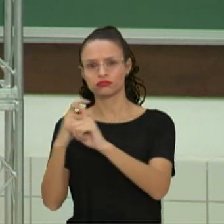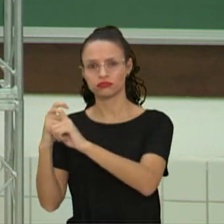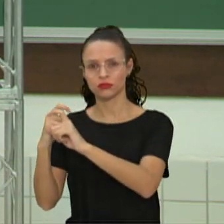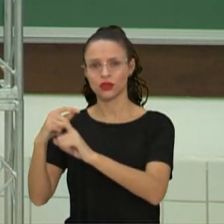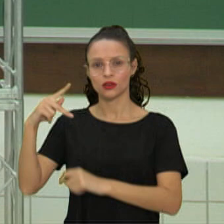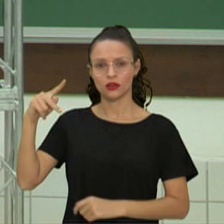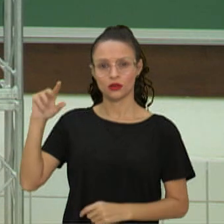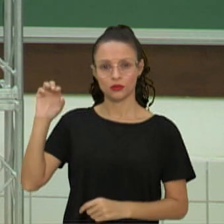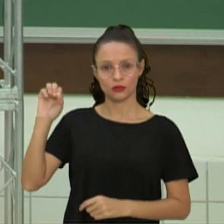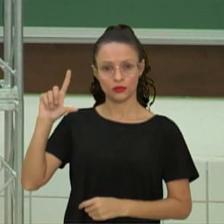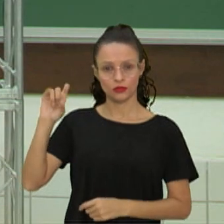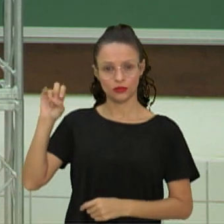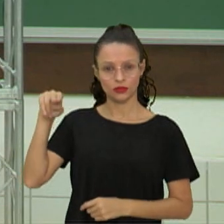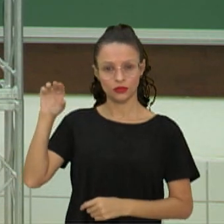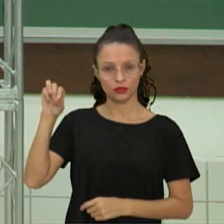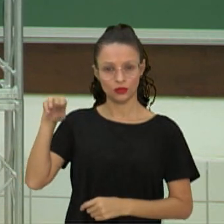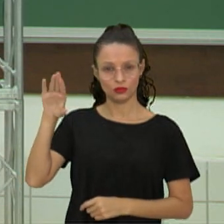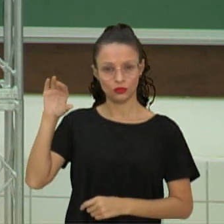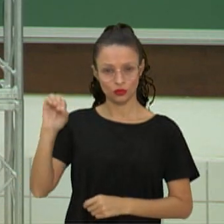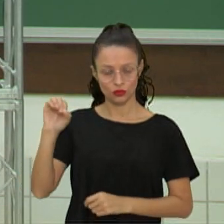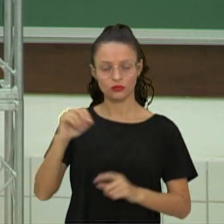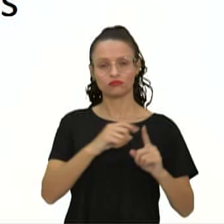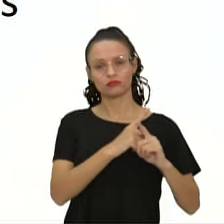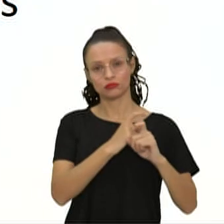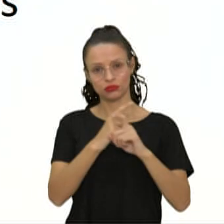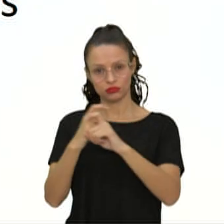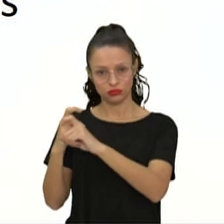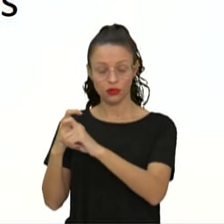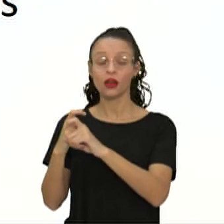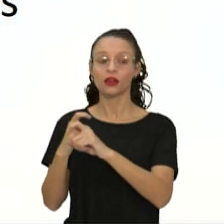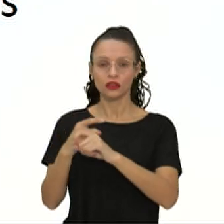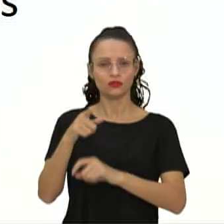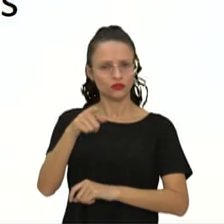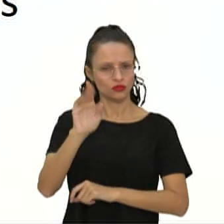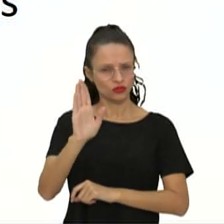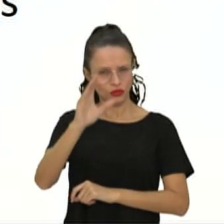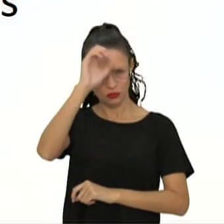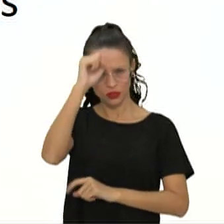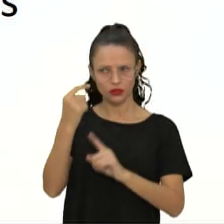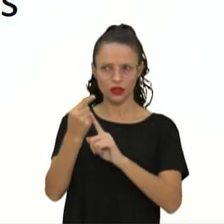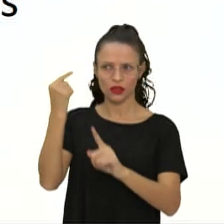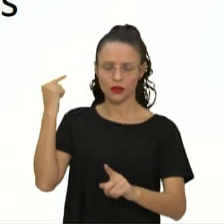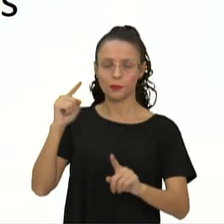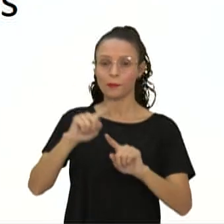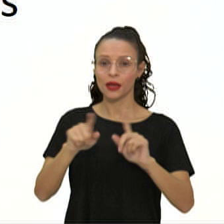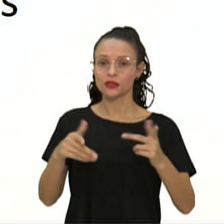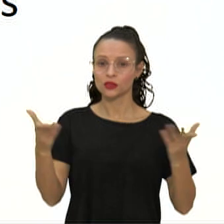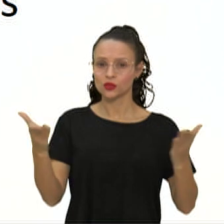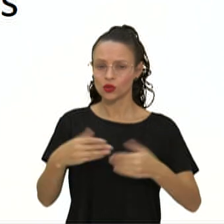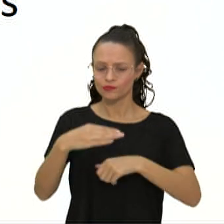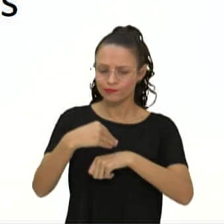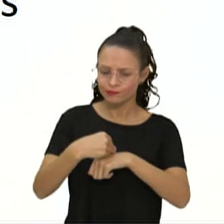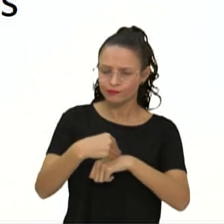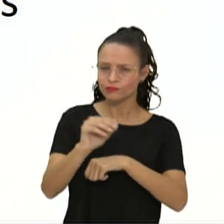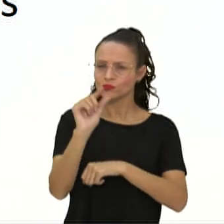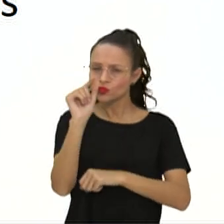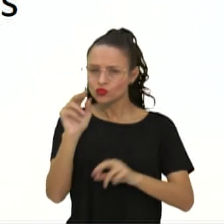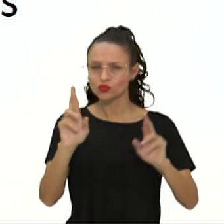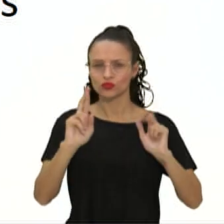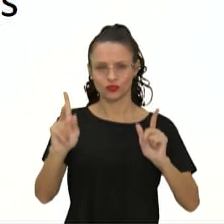essas ideias, porque são ideias bem importantes. E nós vamos ter hoje uma sugestão um pouco diferente para resolver os exercícios. Vamos